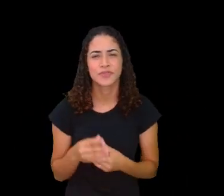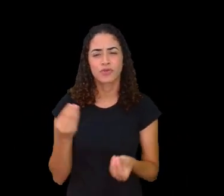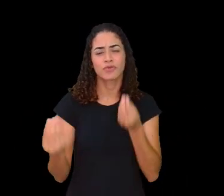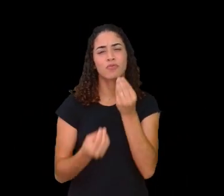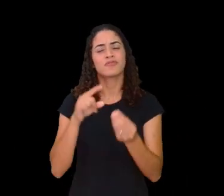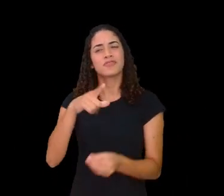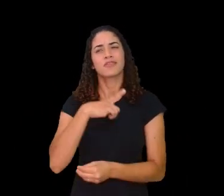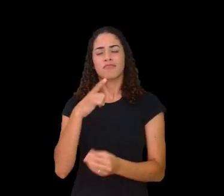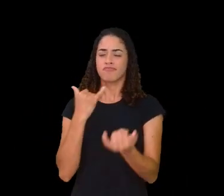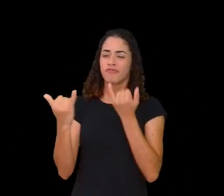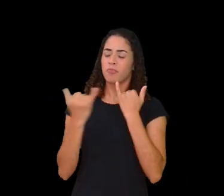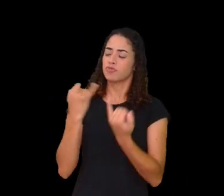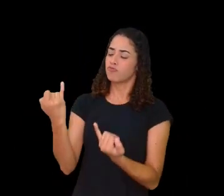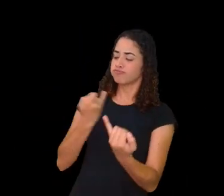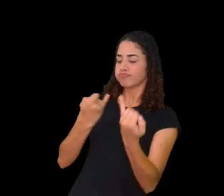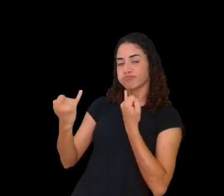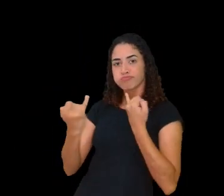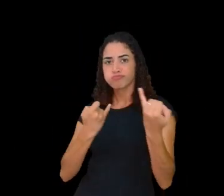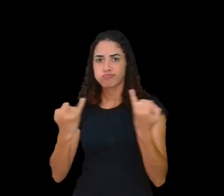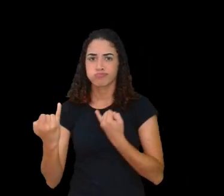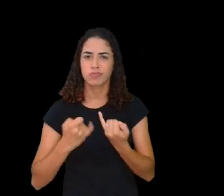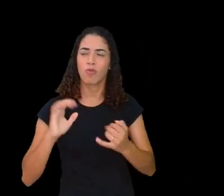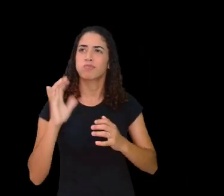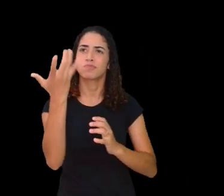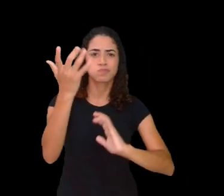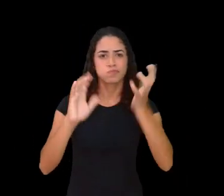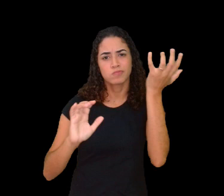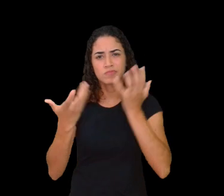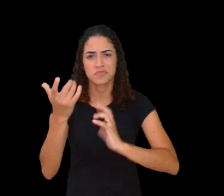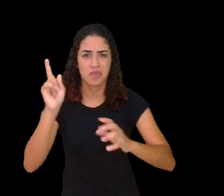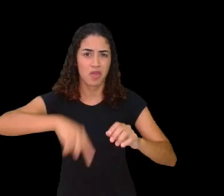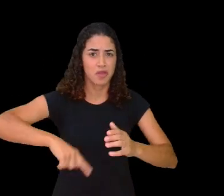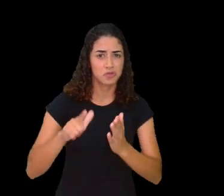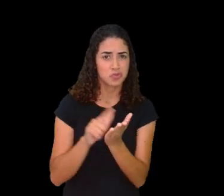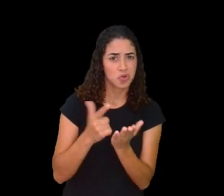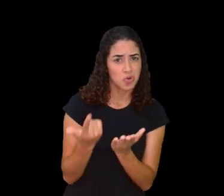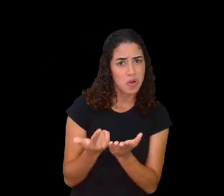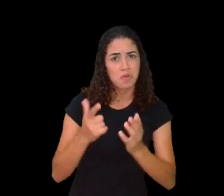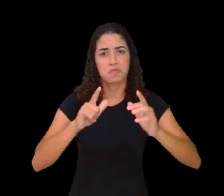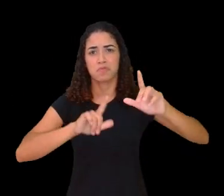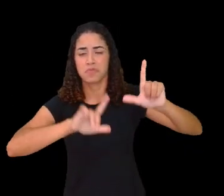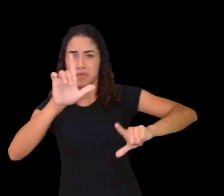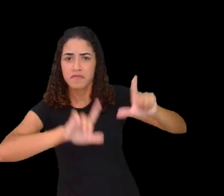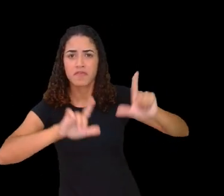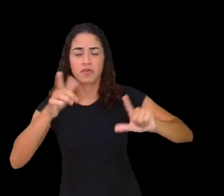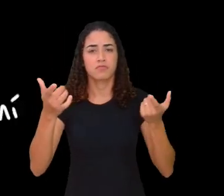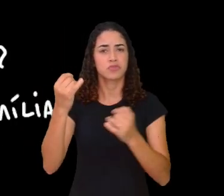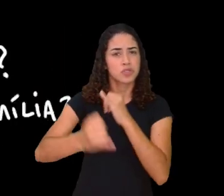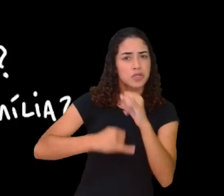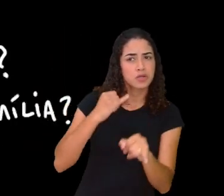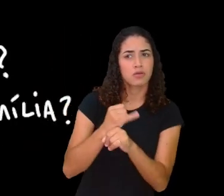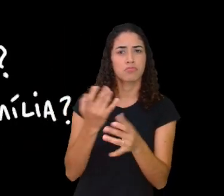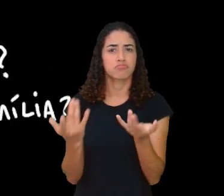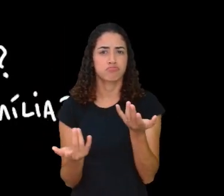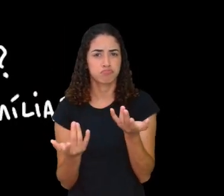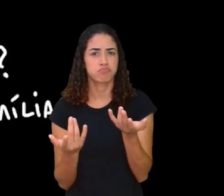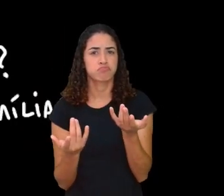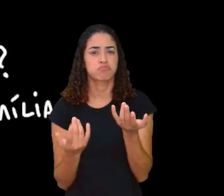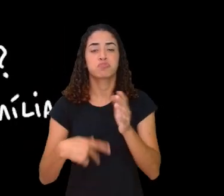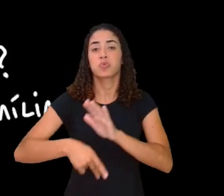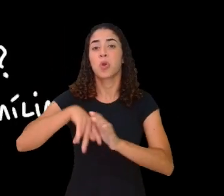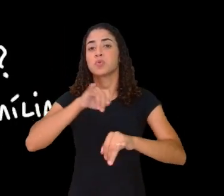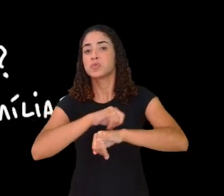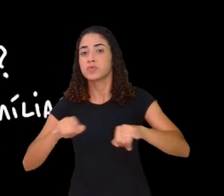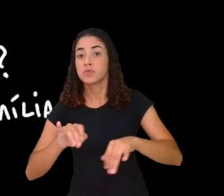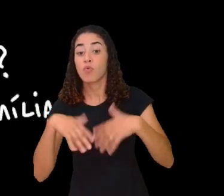se informado das coisas que estão acontecendo? É pelo jornal? É pela TV? Pela internet? Num blog de notícias?